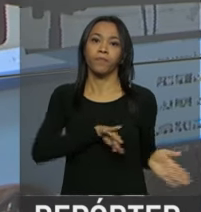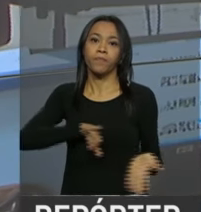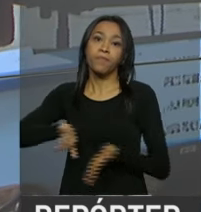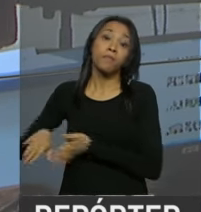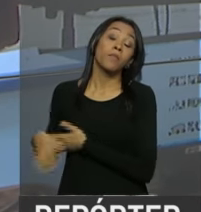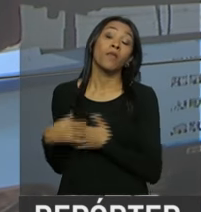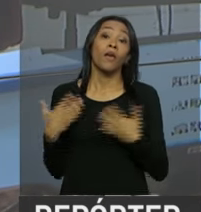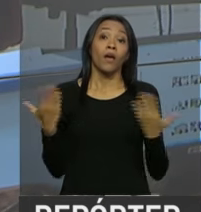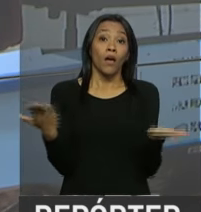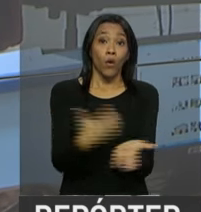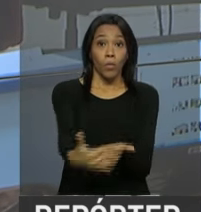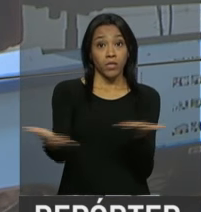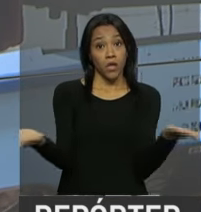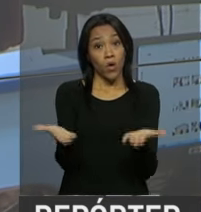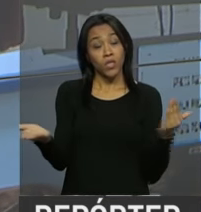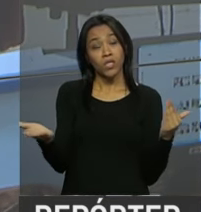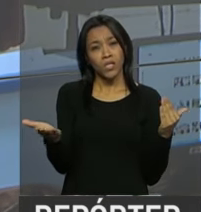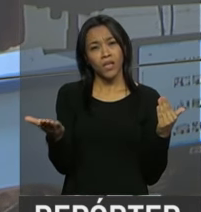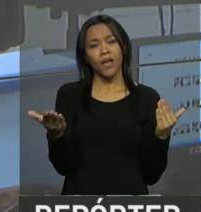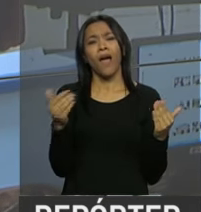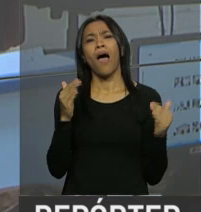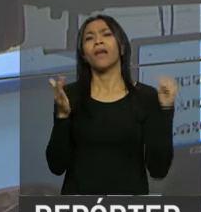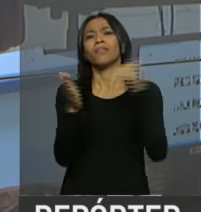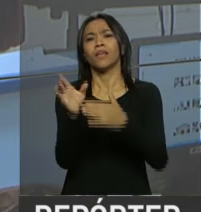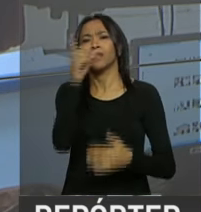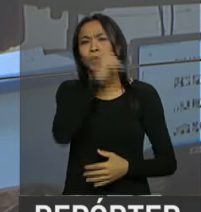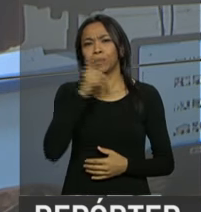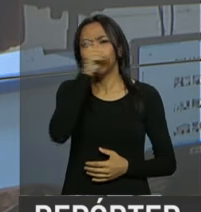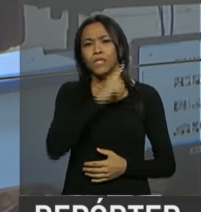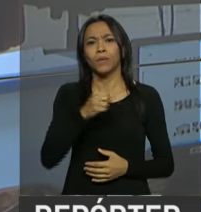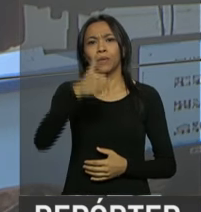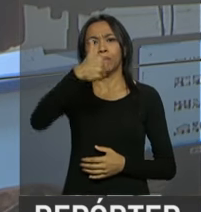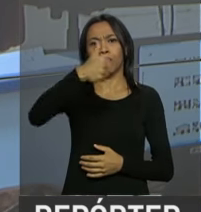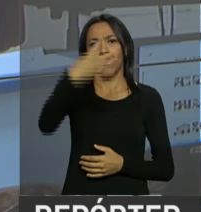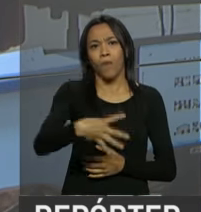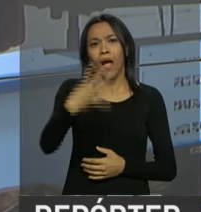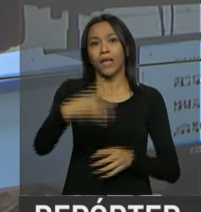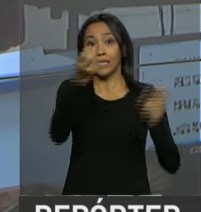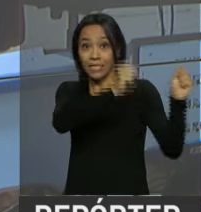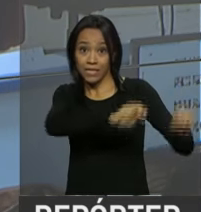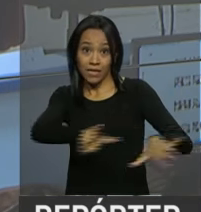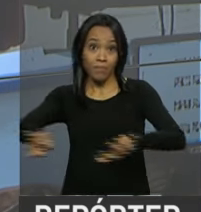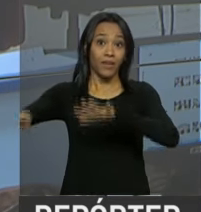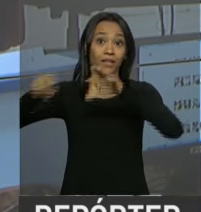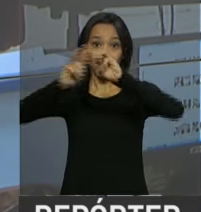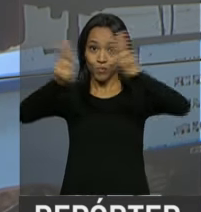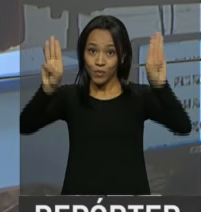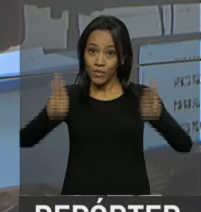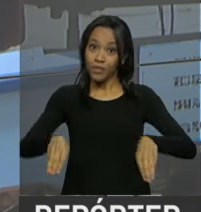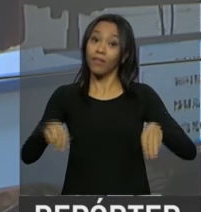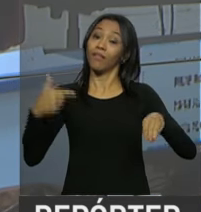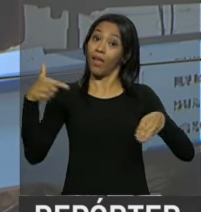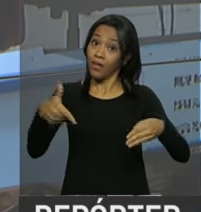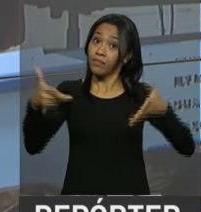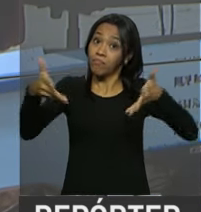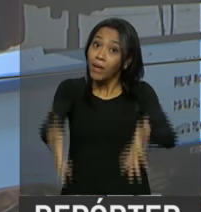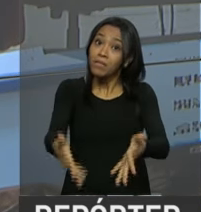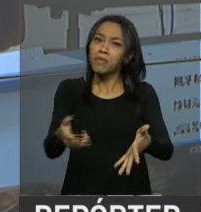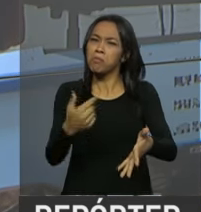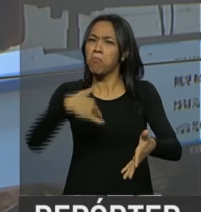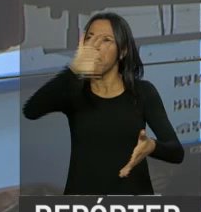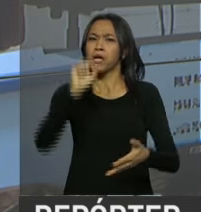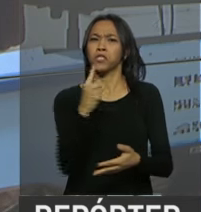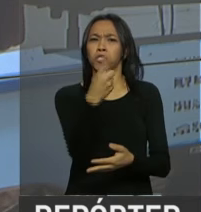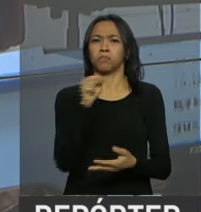começa hoje e vai até o próximo domingo, a 14ª Semana Nacional de Museus, que este ano terá participação de mais de